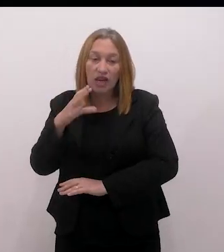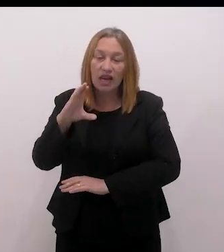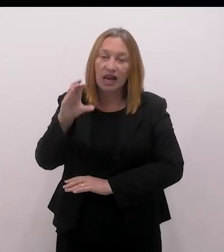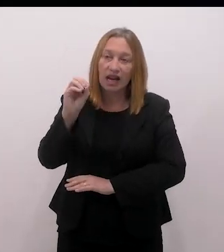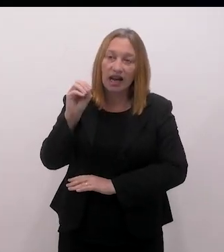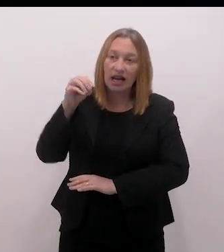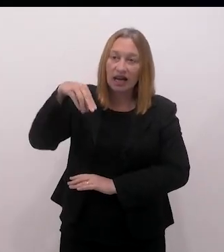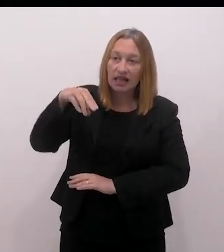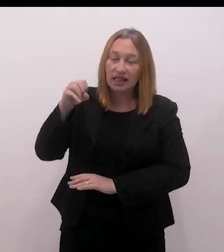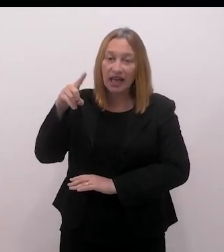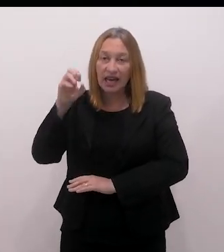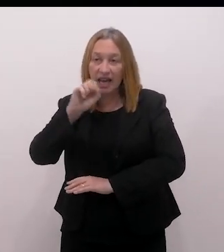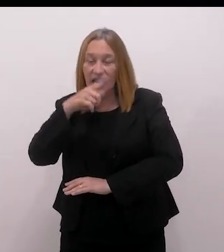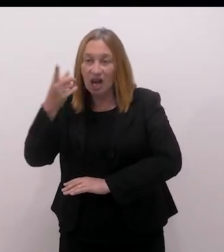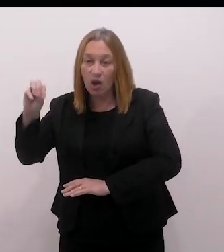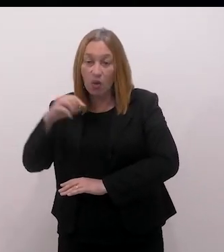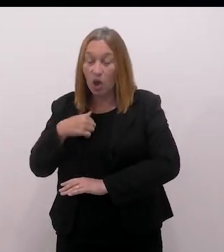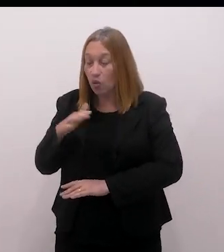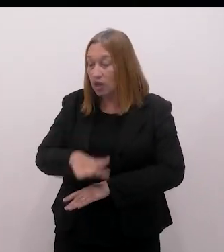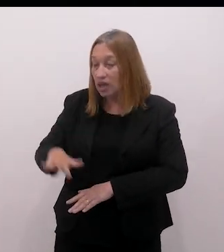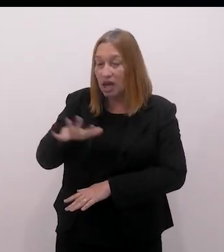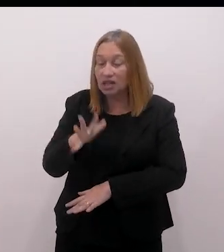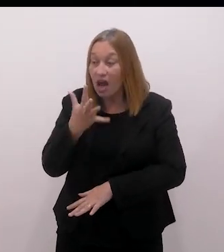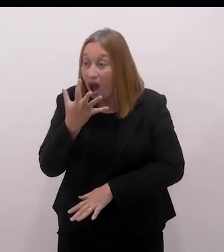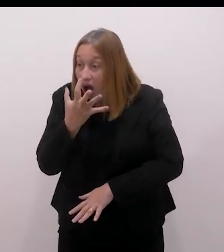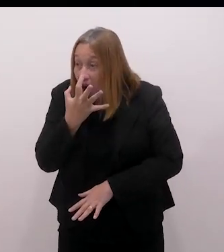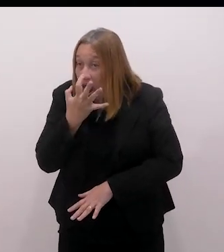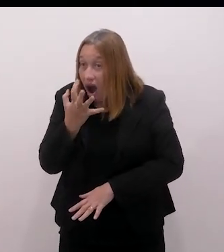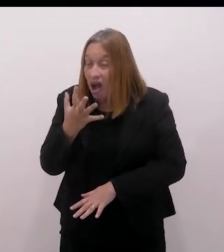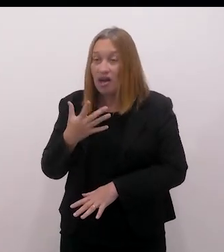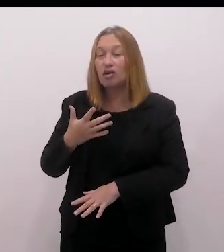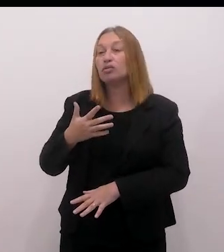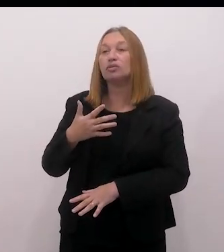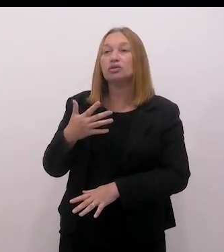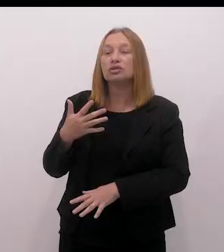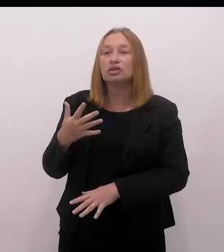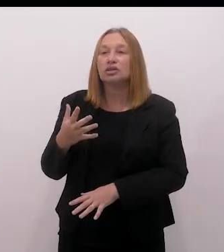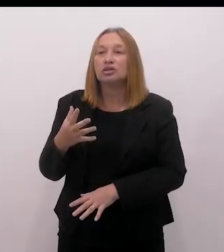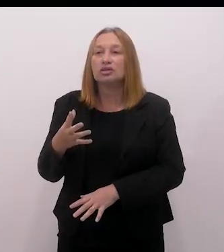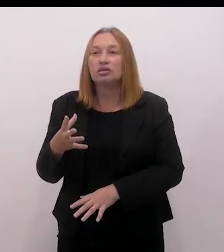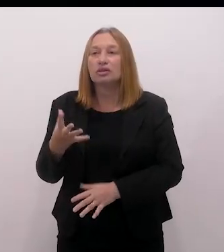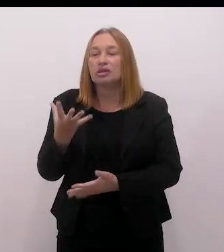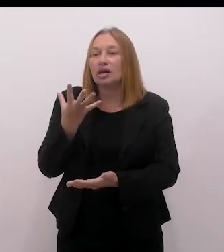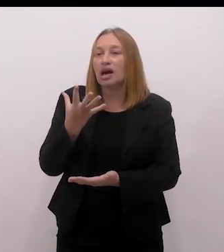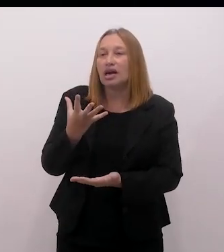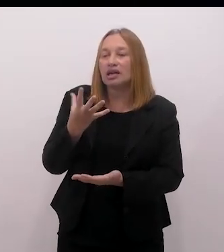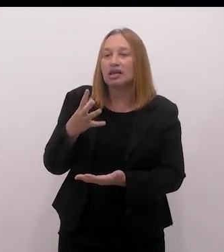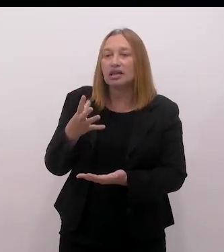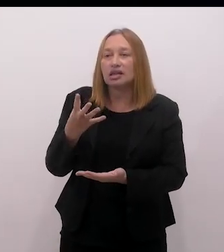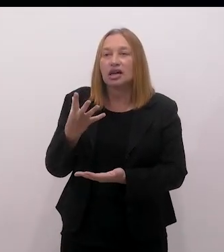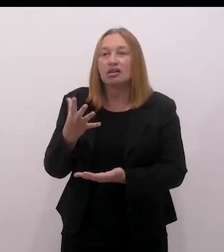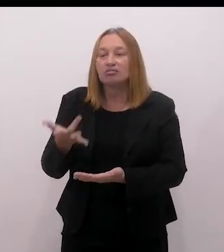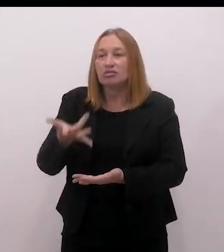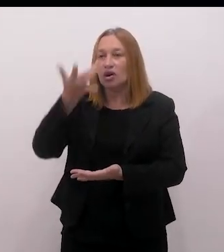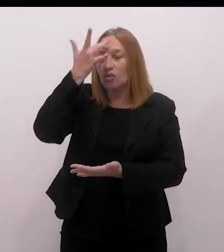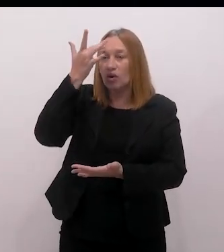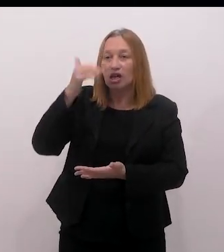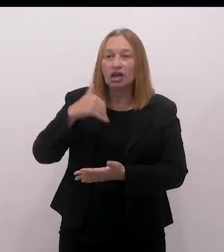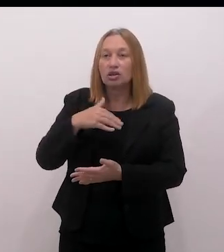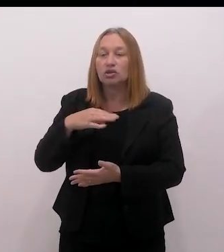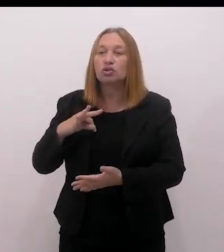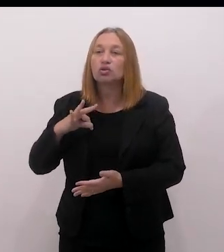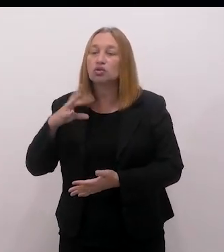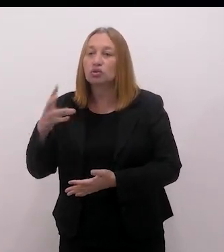5 anos, e aquilo me encheu, assim, eu ganhei aquele LP, decorei todo, e dali depois eu já decorei a Ópera do Malandro, que nem era